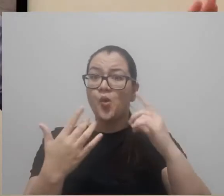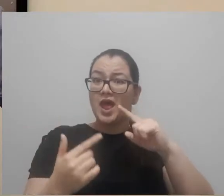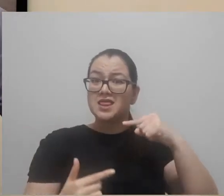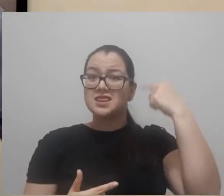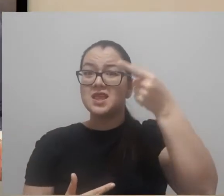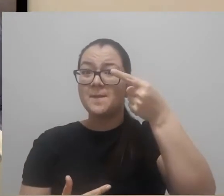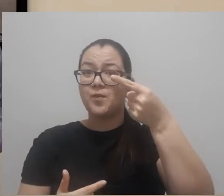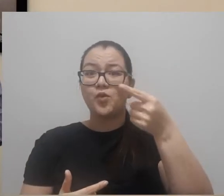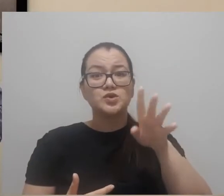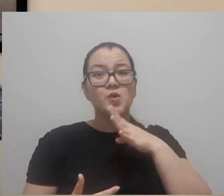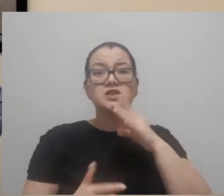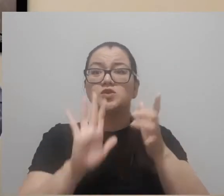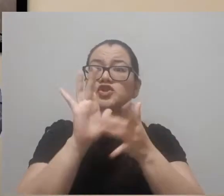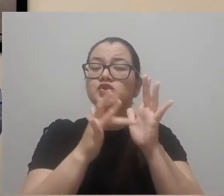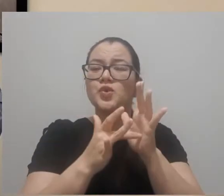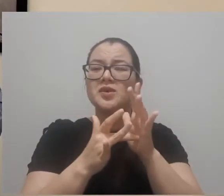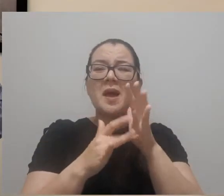importância nenhuma.